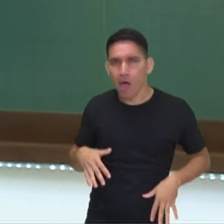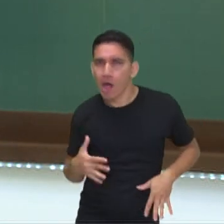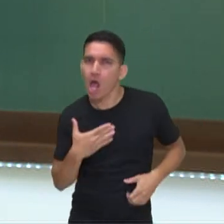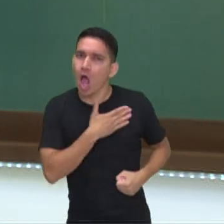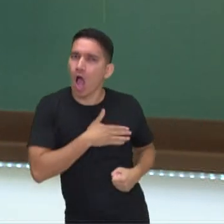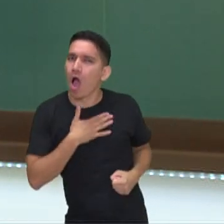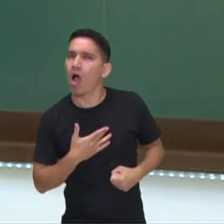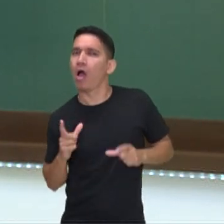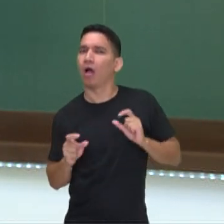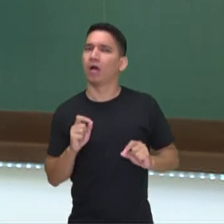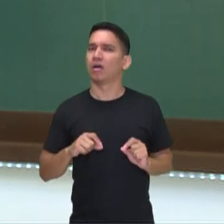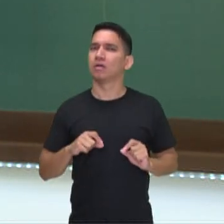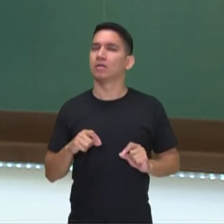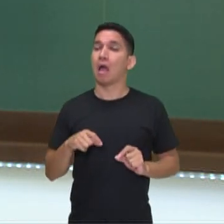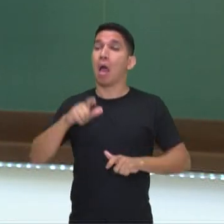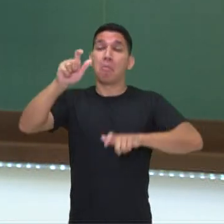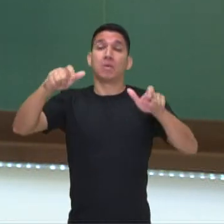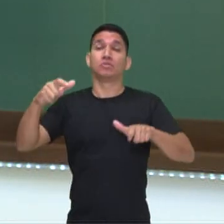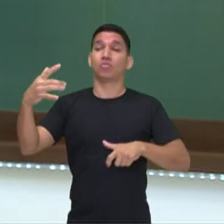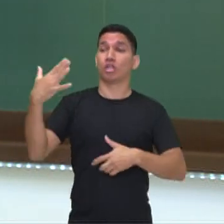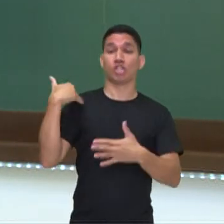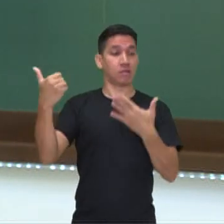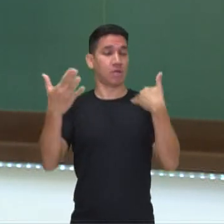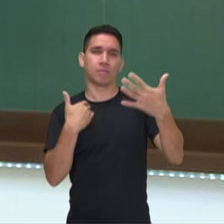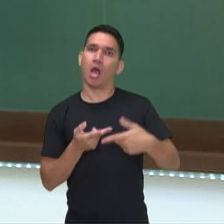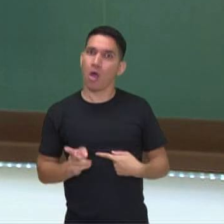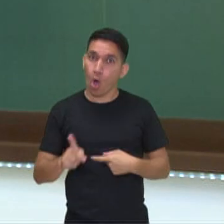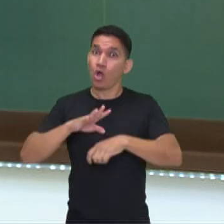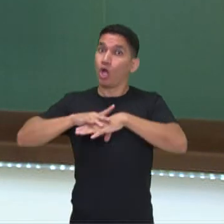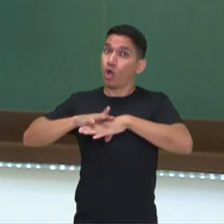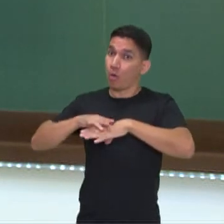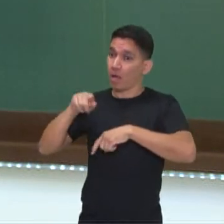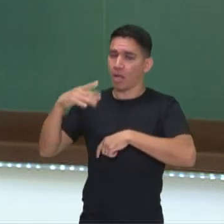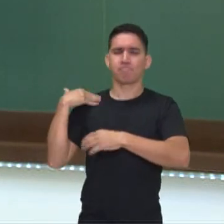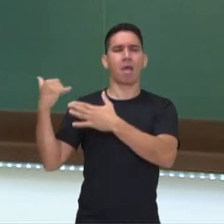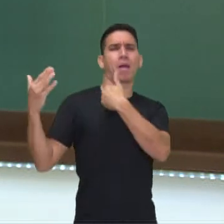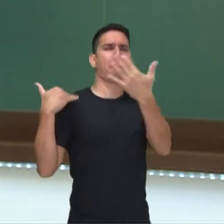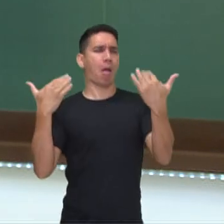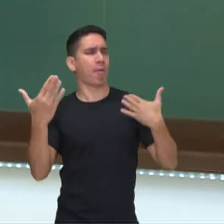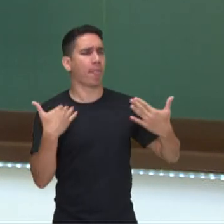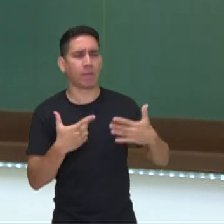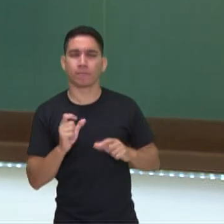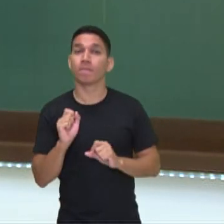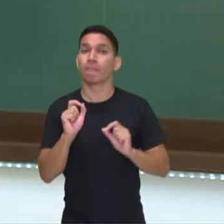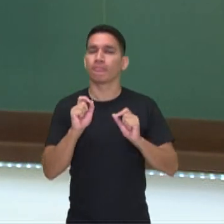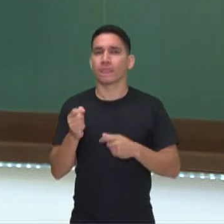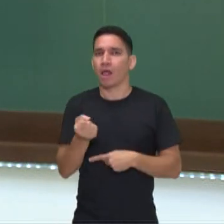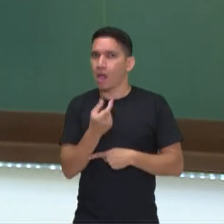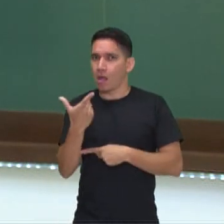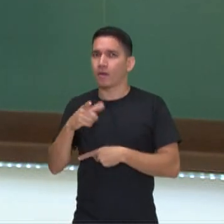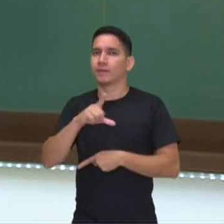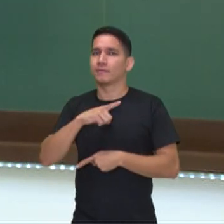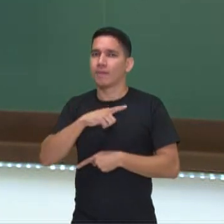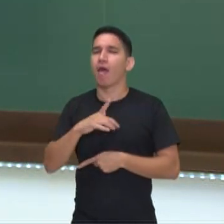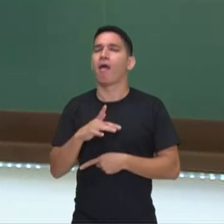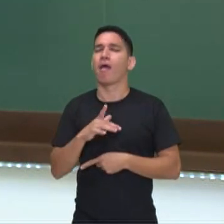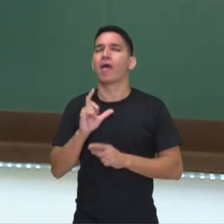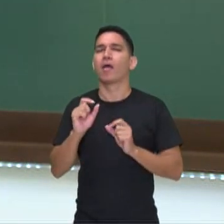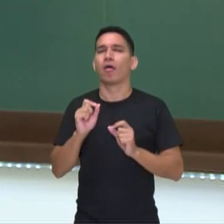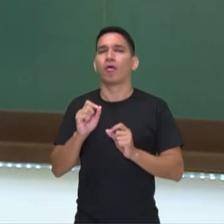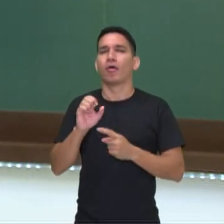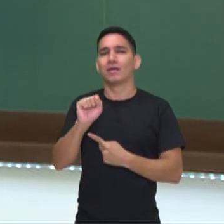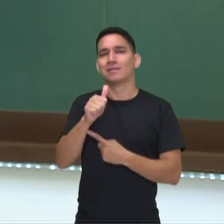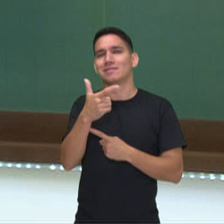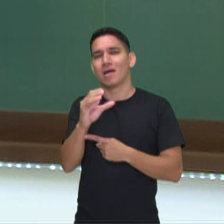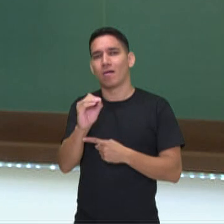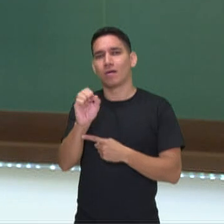exemplo, ele era muito requisitado, mesmo depois da doença, né? Aí teve até o caso do São Sebastião, uma procissão de São